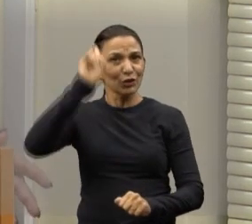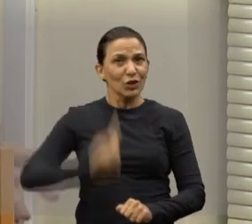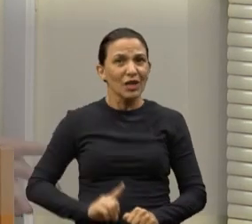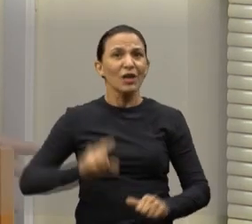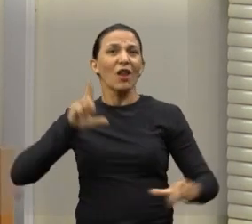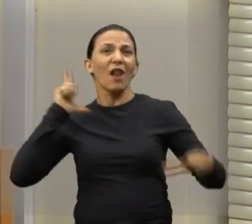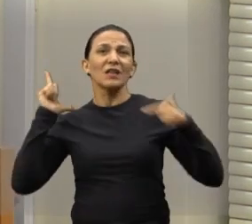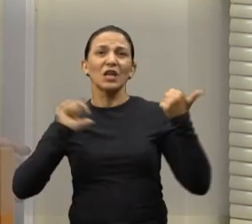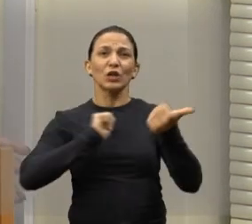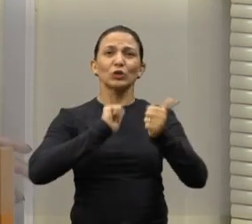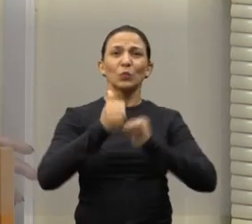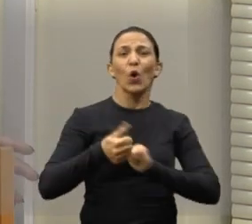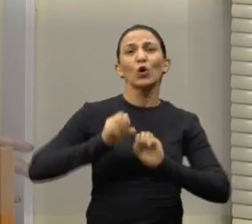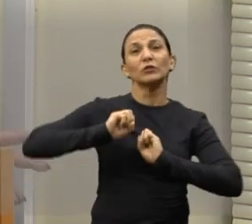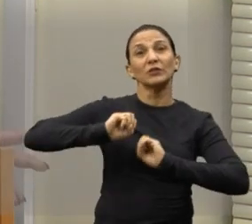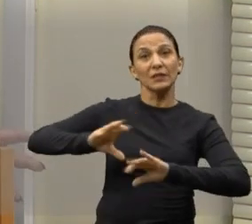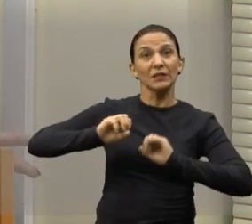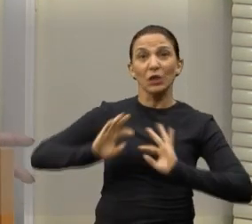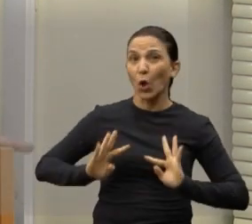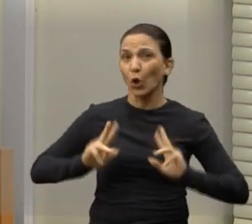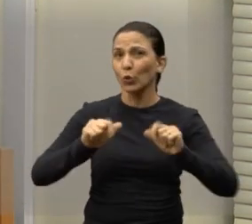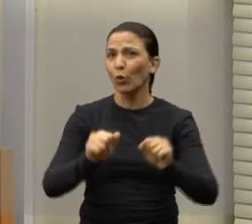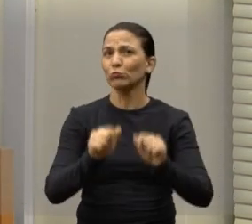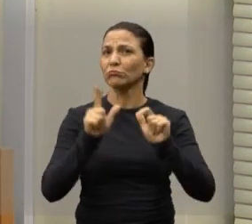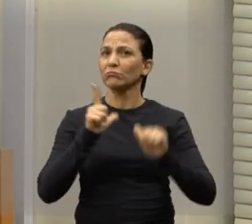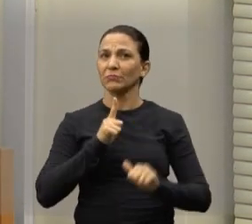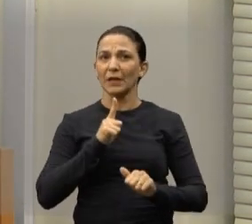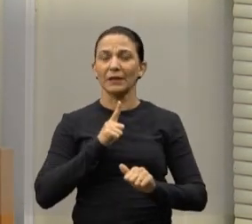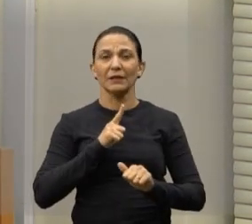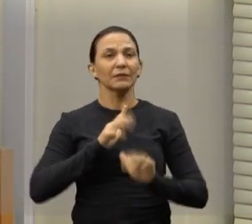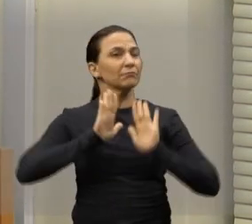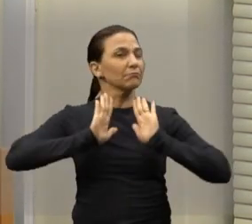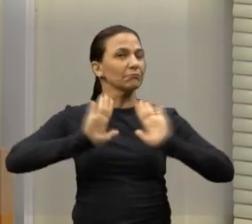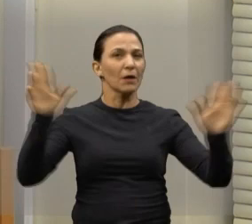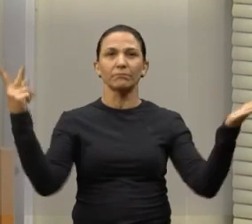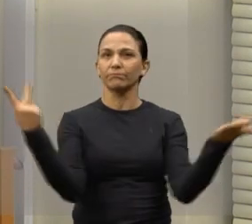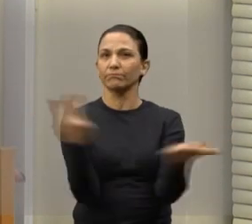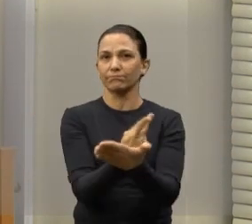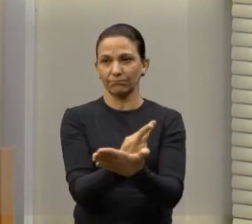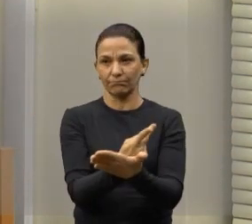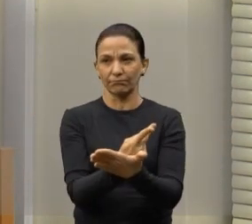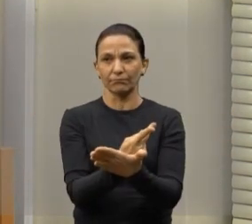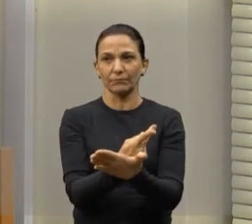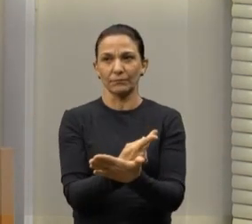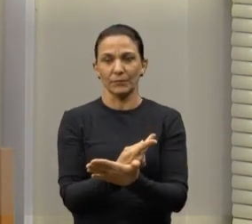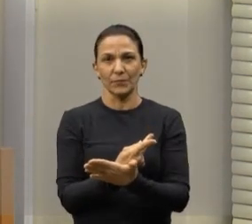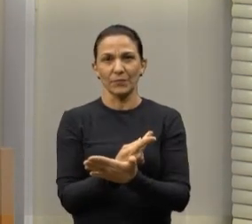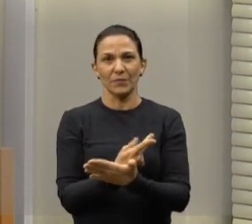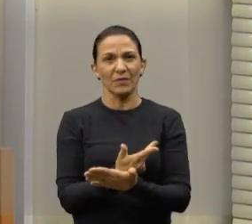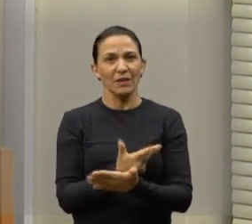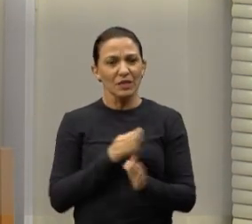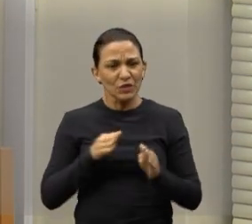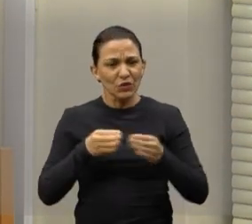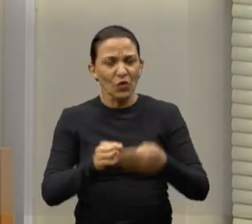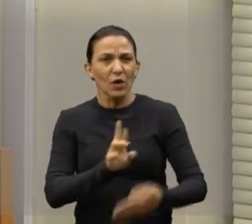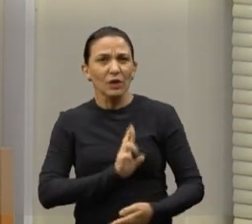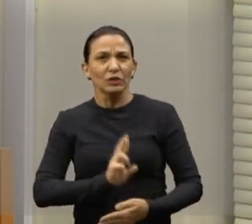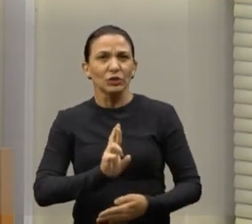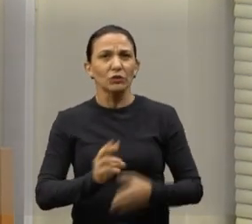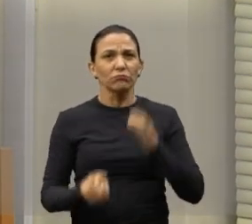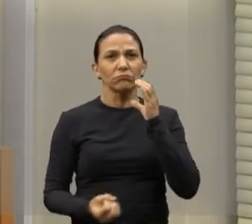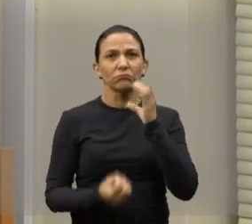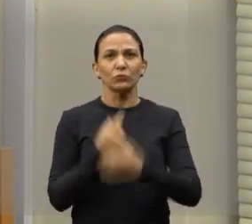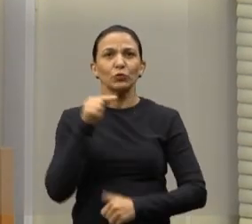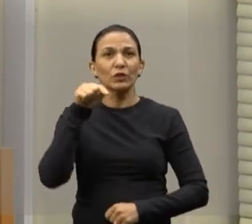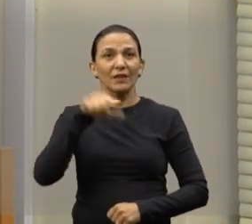ao lazer ao esporte a educação não é mesmo só que não esse fundamentalismo religioso instaurado no nosso país